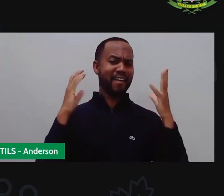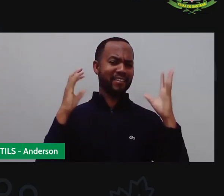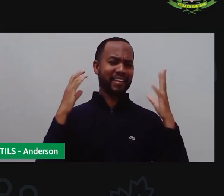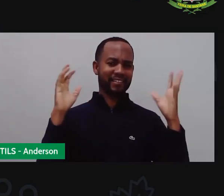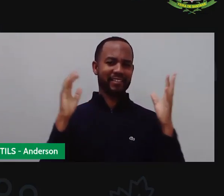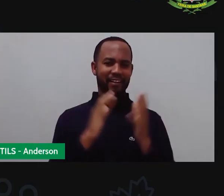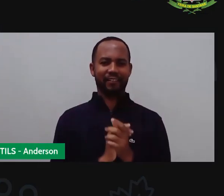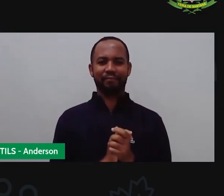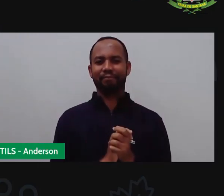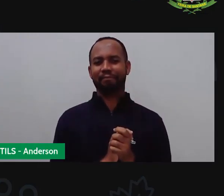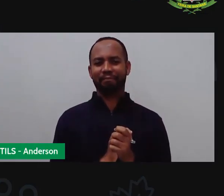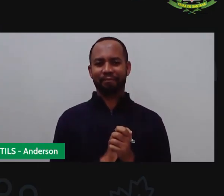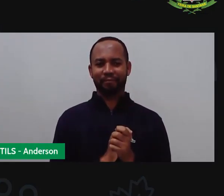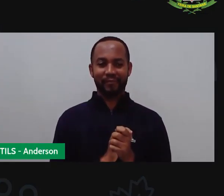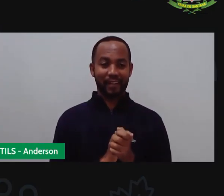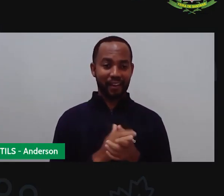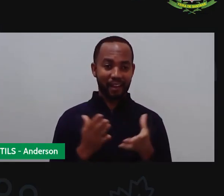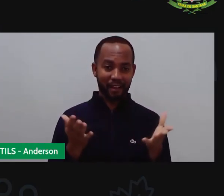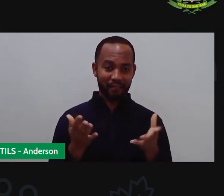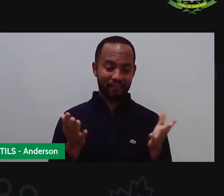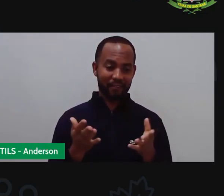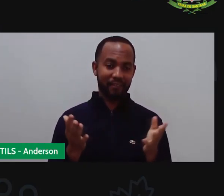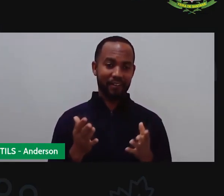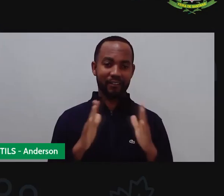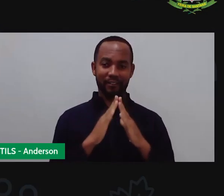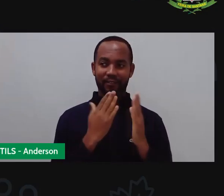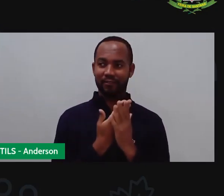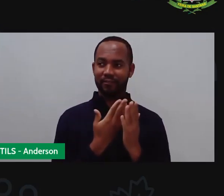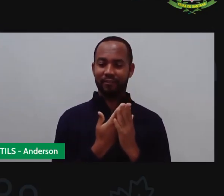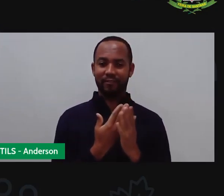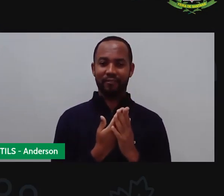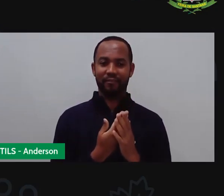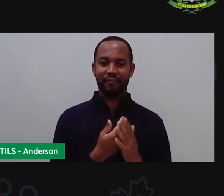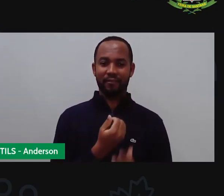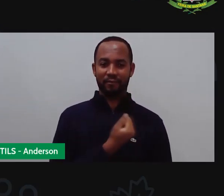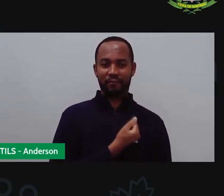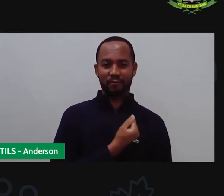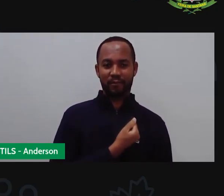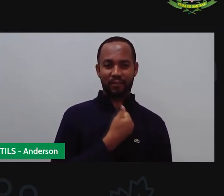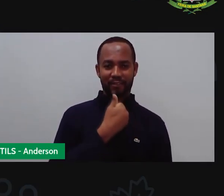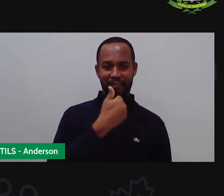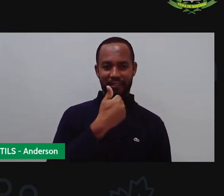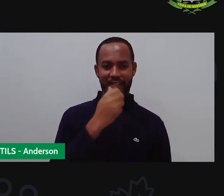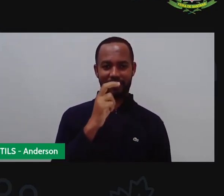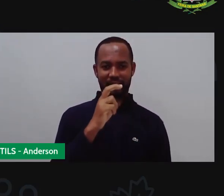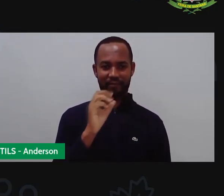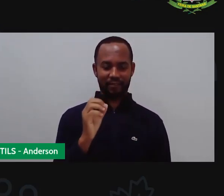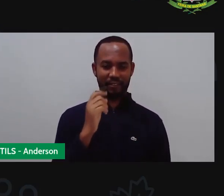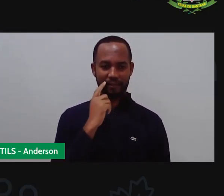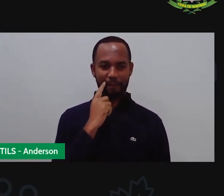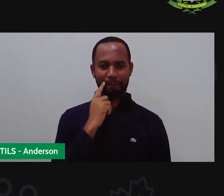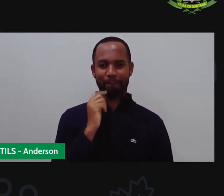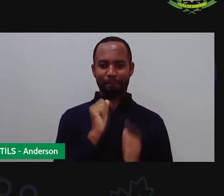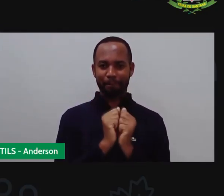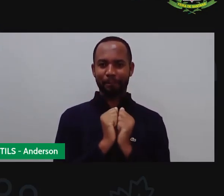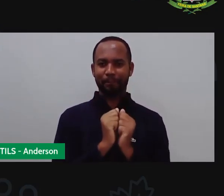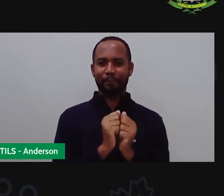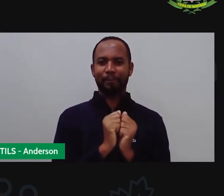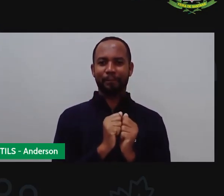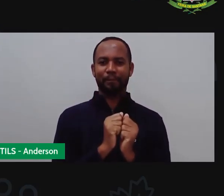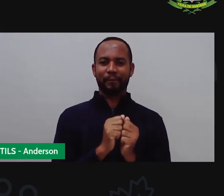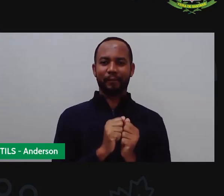em branco, não é, Anderson? As 150 aulas, juntinhos, lado a lado, né? Nossa trupe aqui, eu,